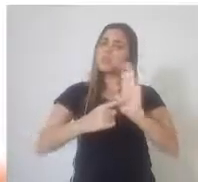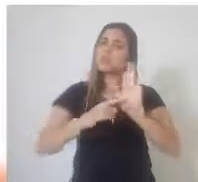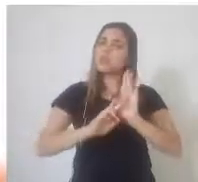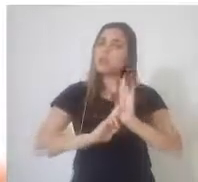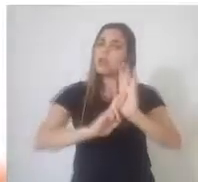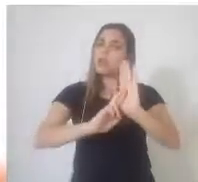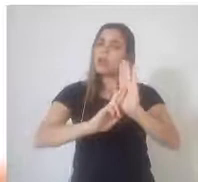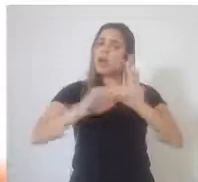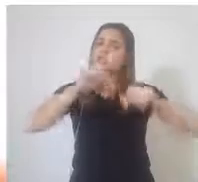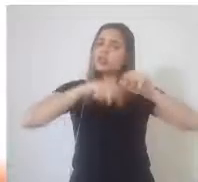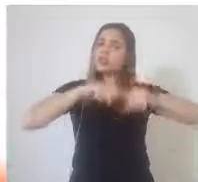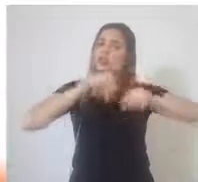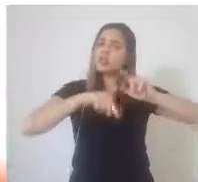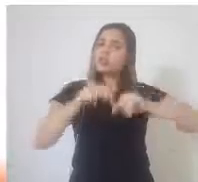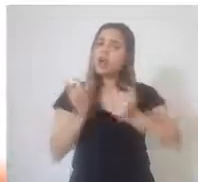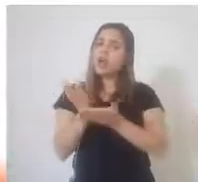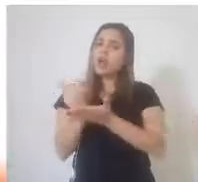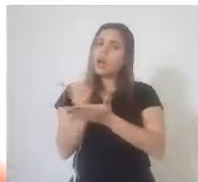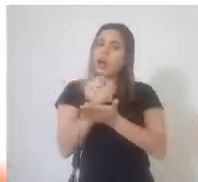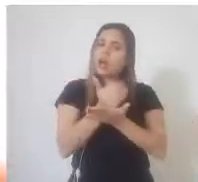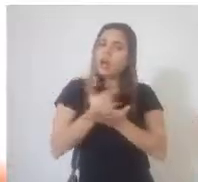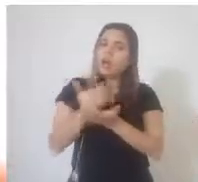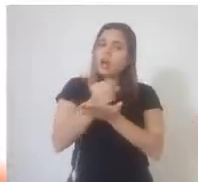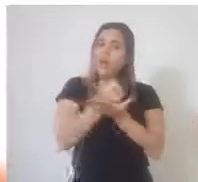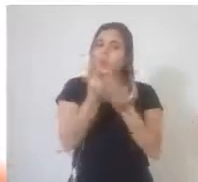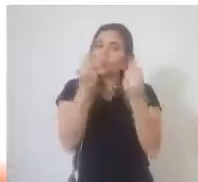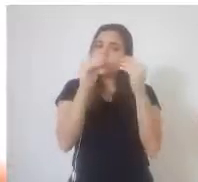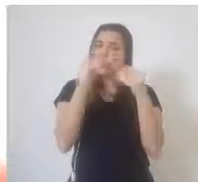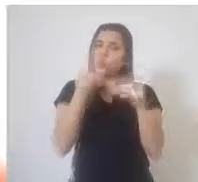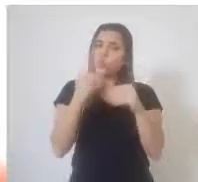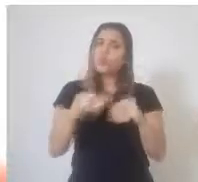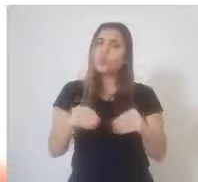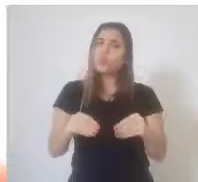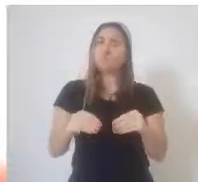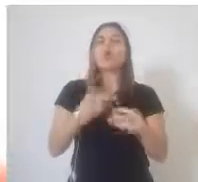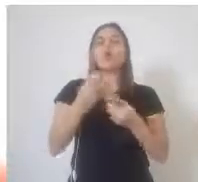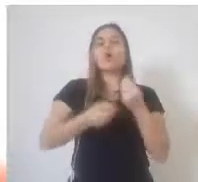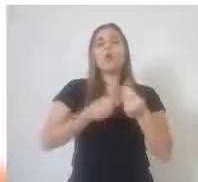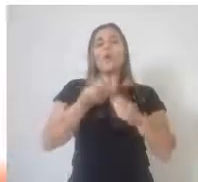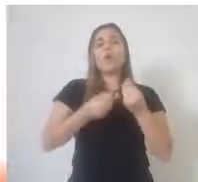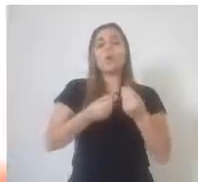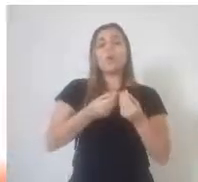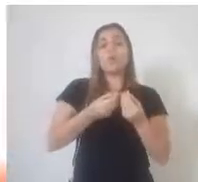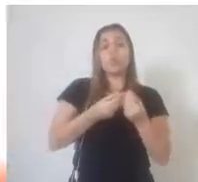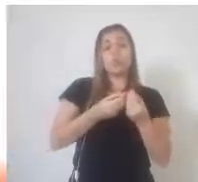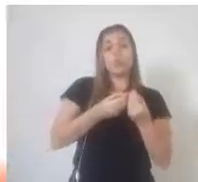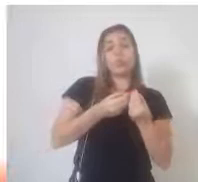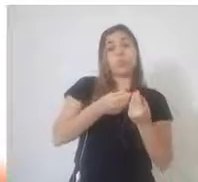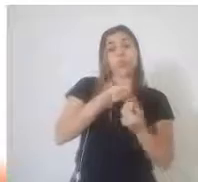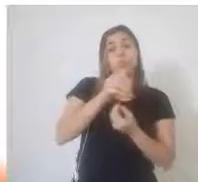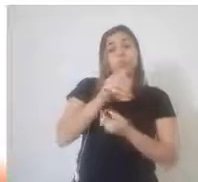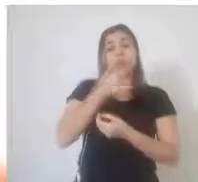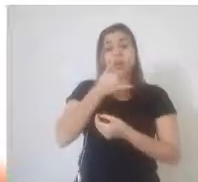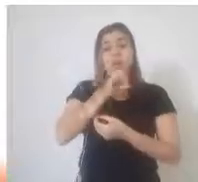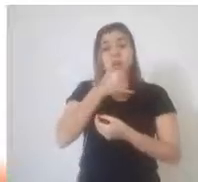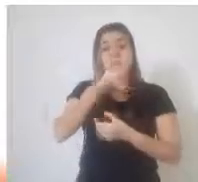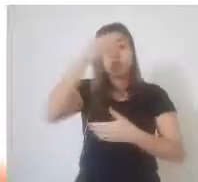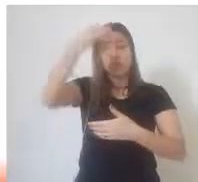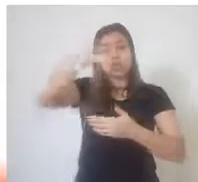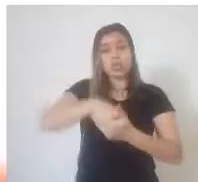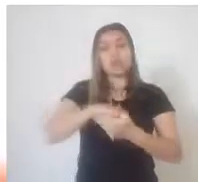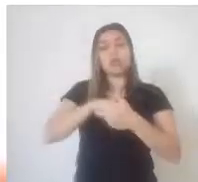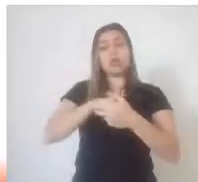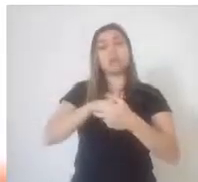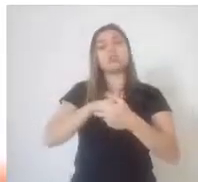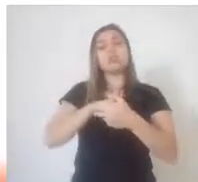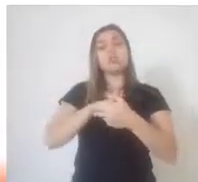representação desses dados ecológicos, né? Desses dados de fluxo de matéria e energia nos ecossistemas. É só